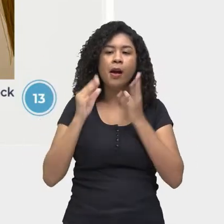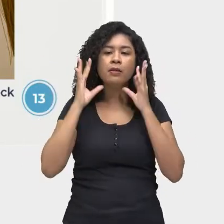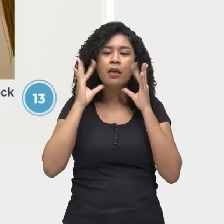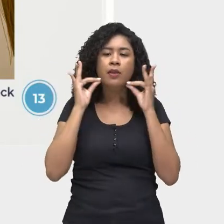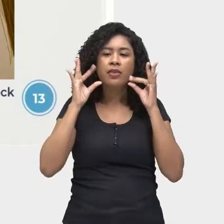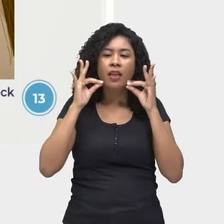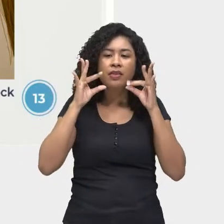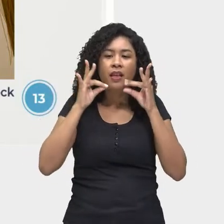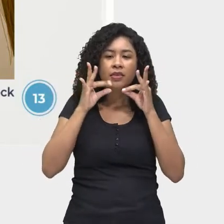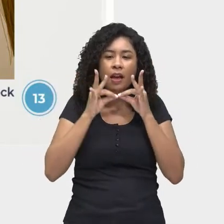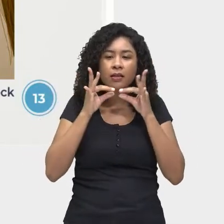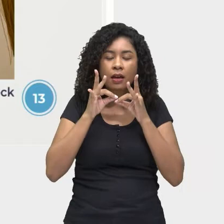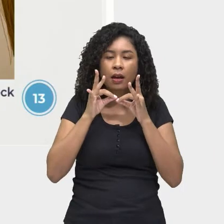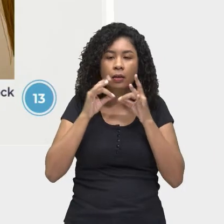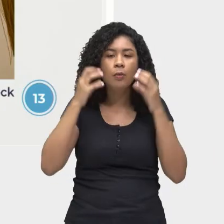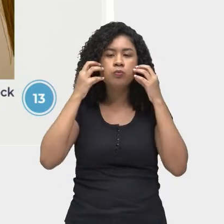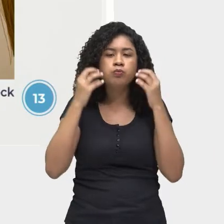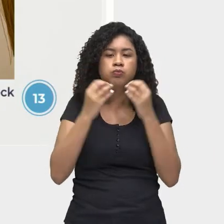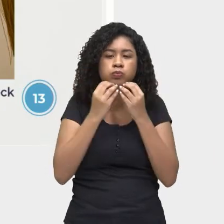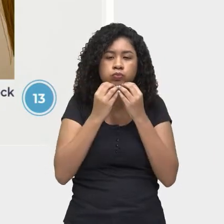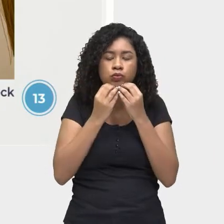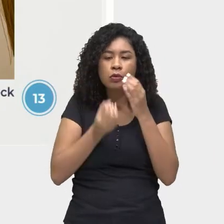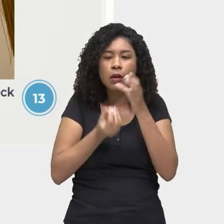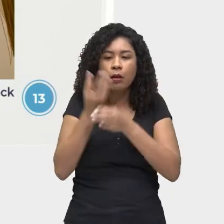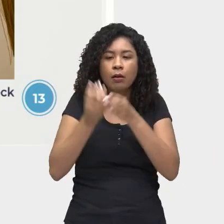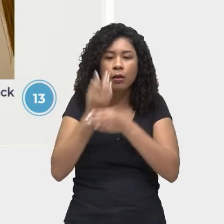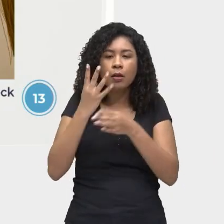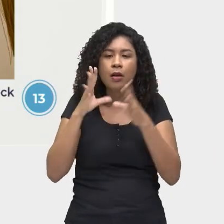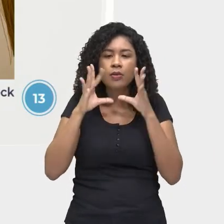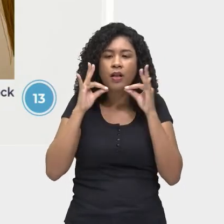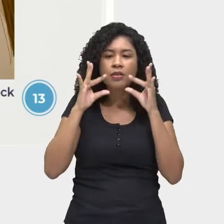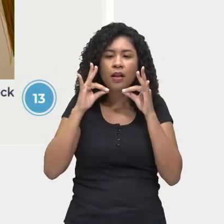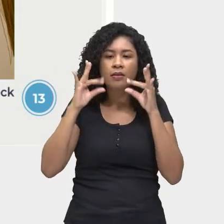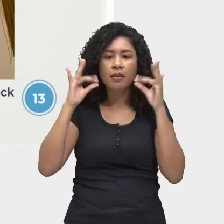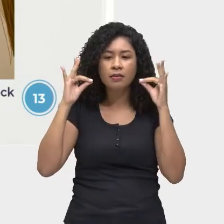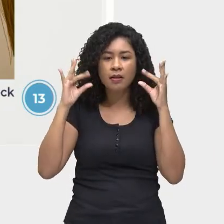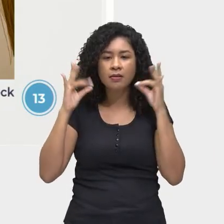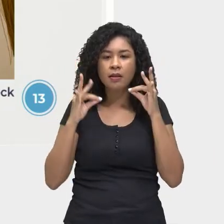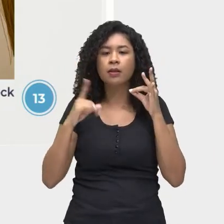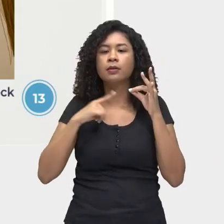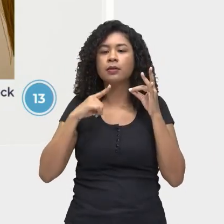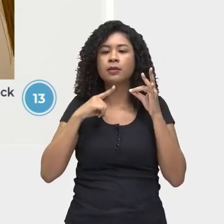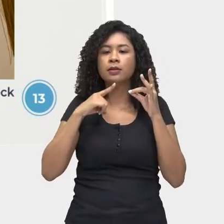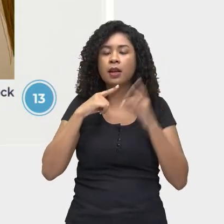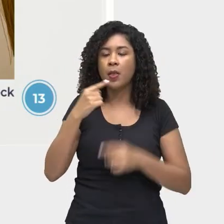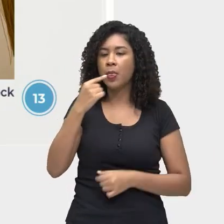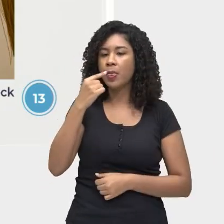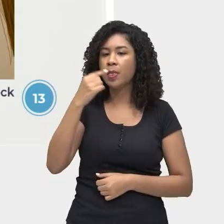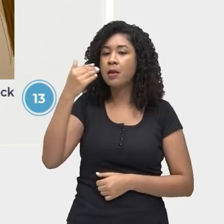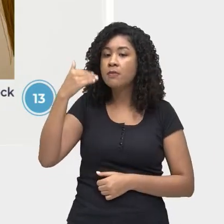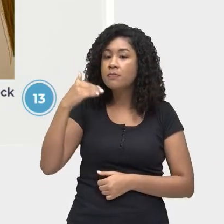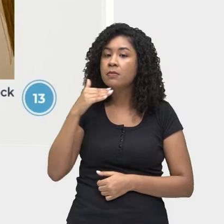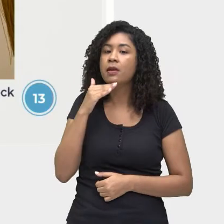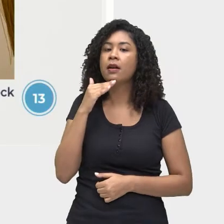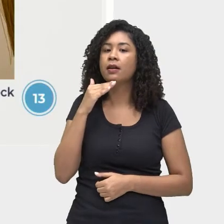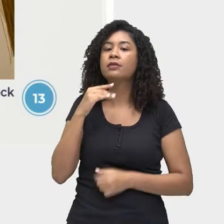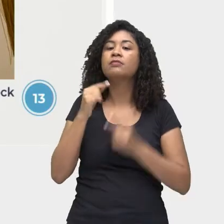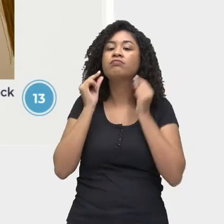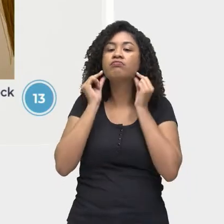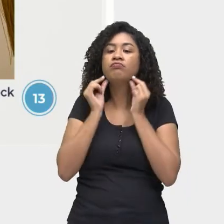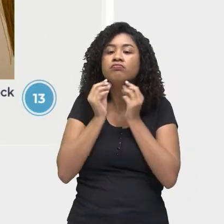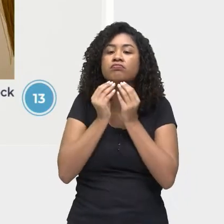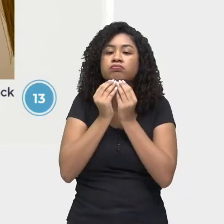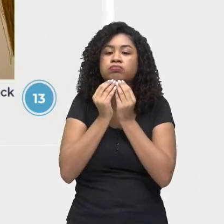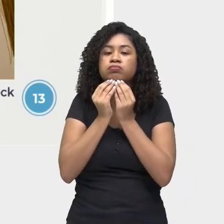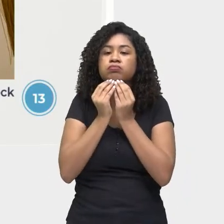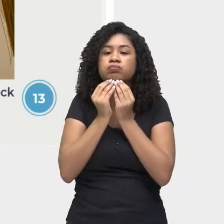amido. Então tá aqui as nossas glândulas salivares sublinguais, submandibulares e as